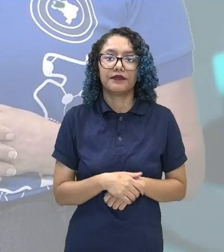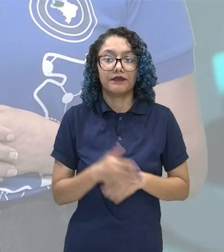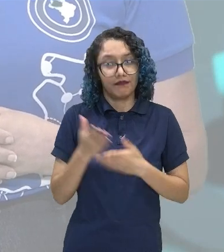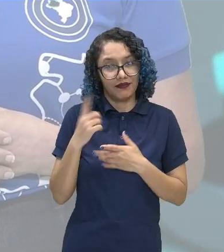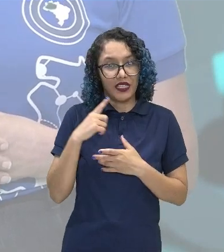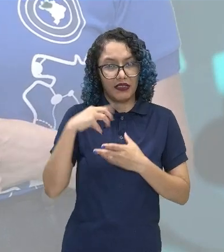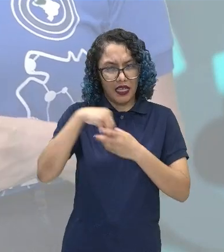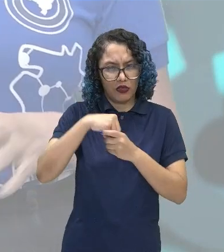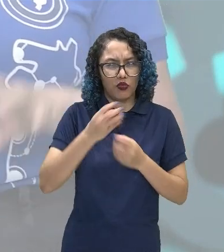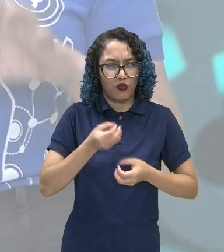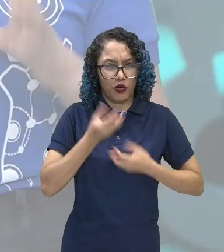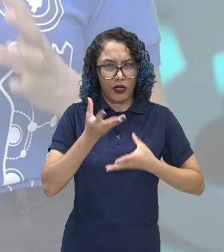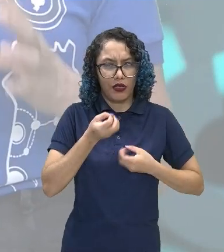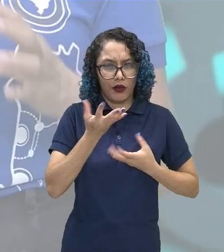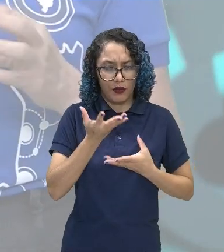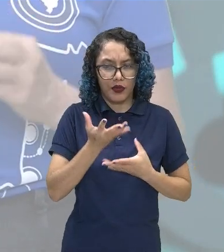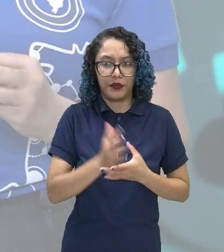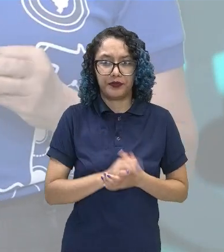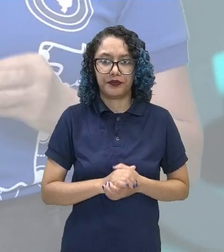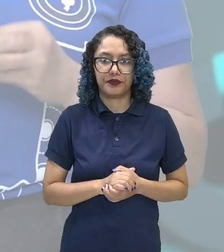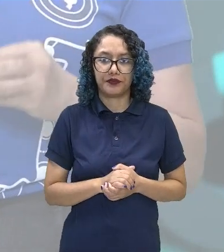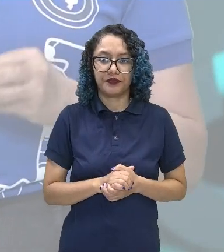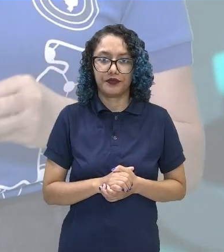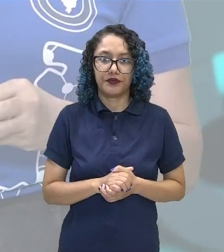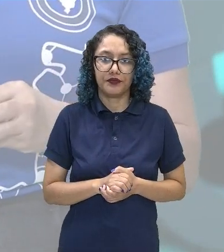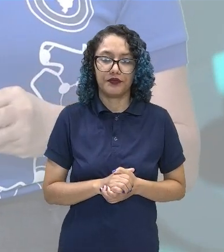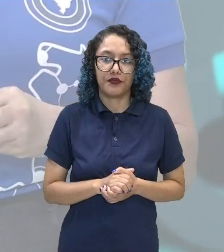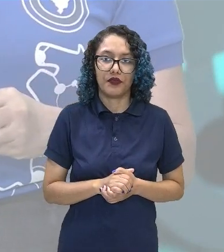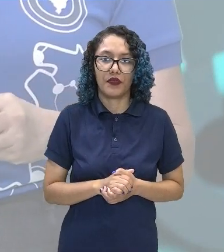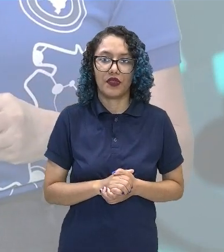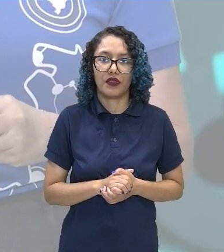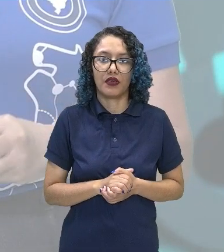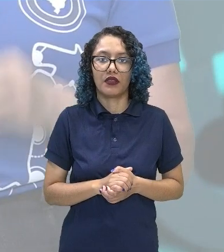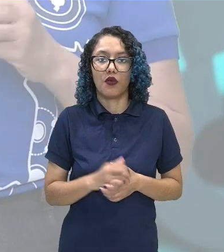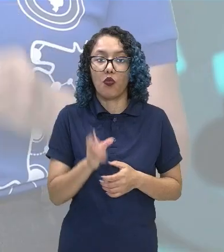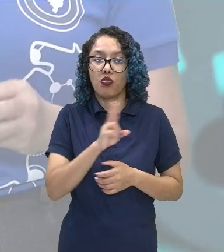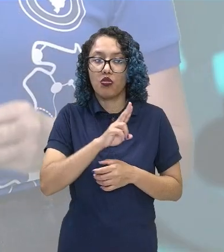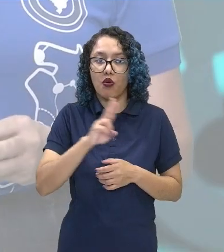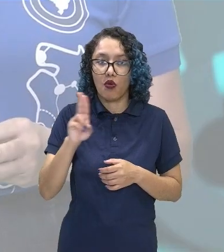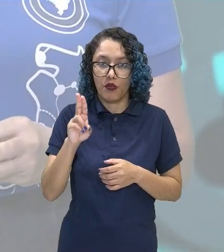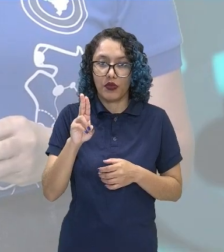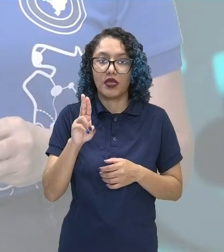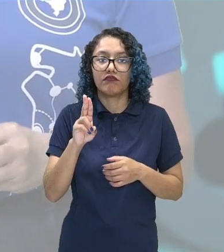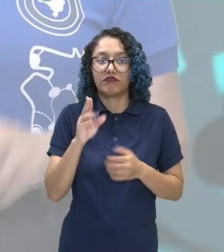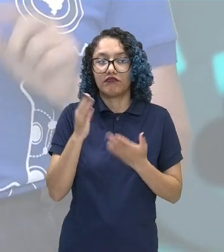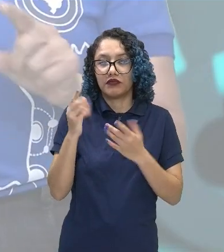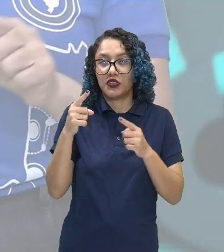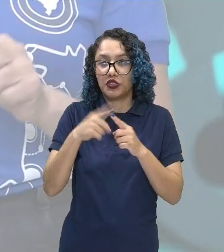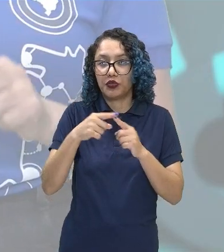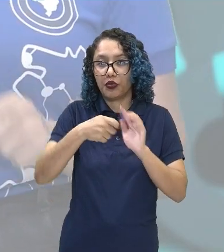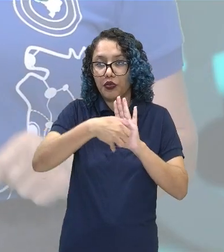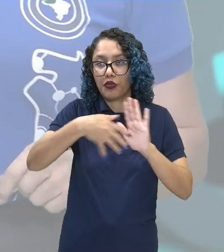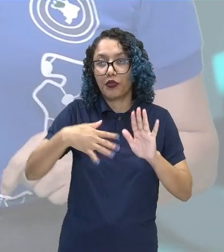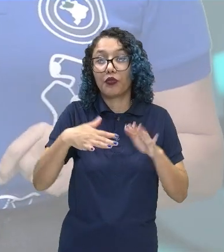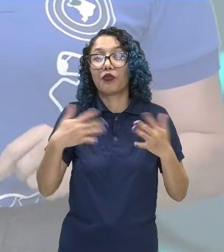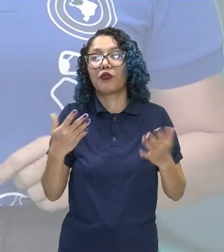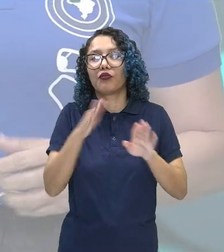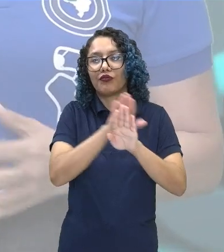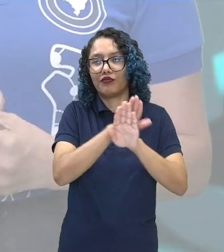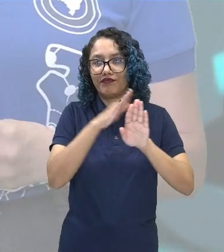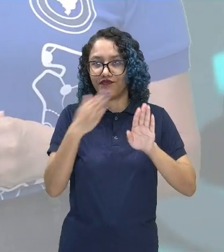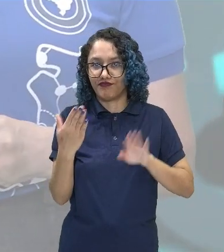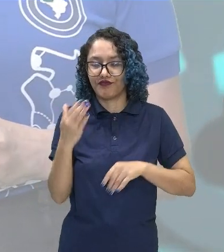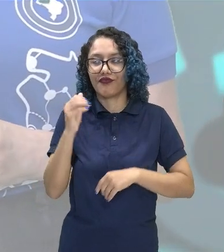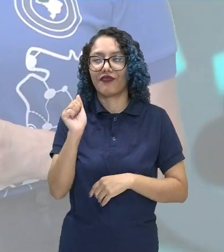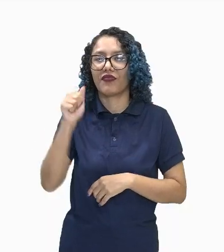poema. Então, como se chama essa figura de linguagem? Antítese. Não esqueçam.